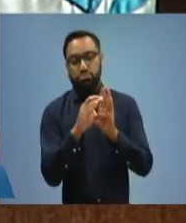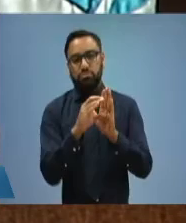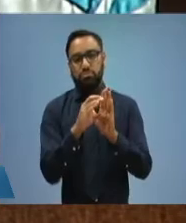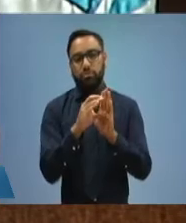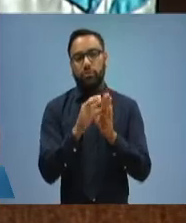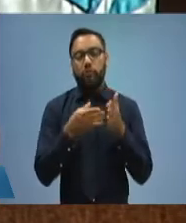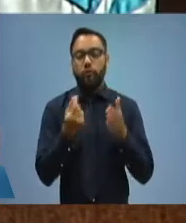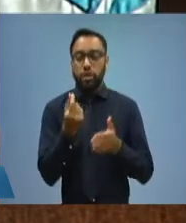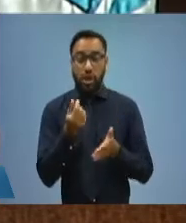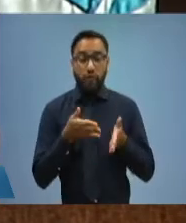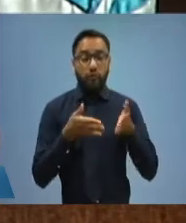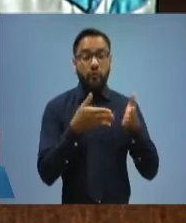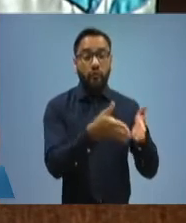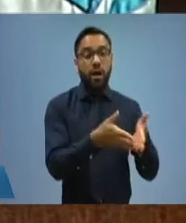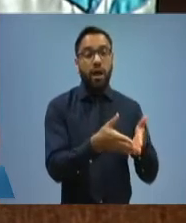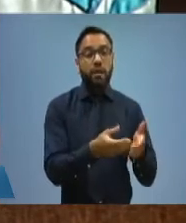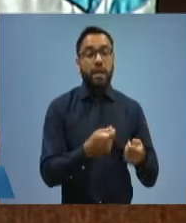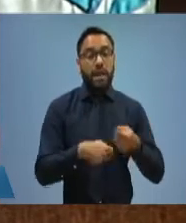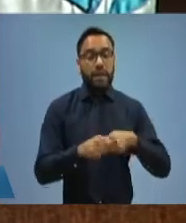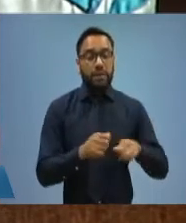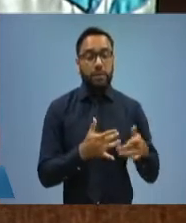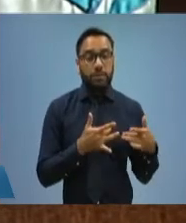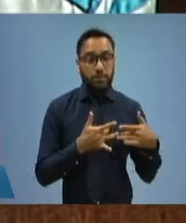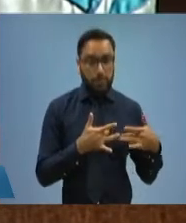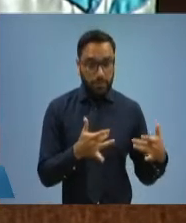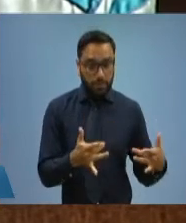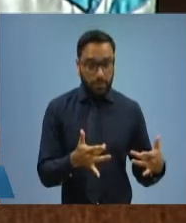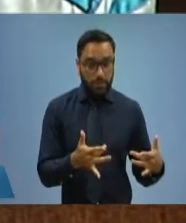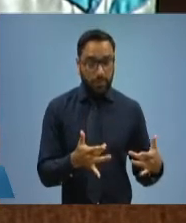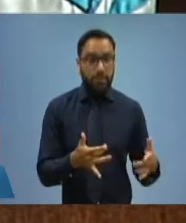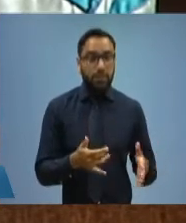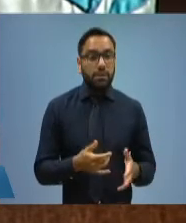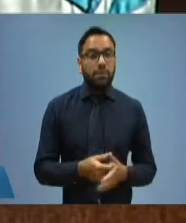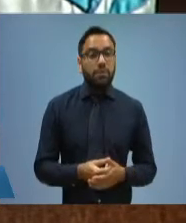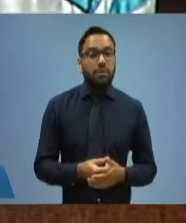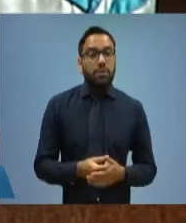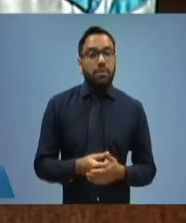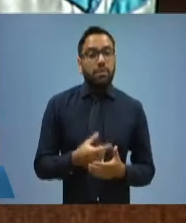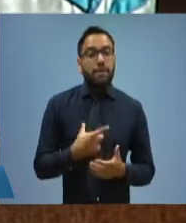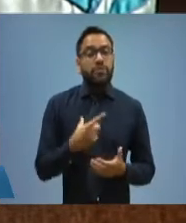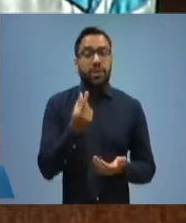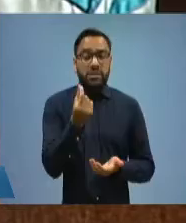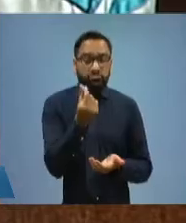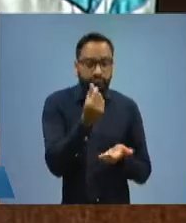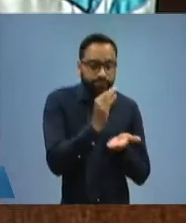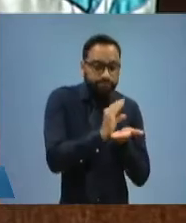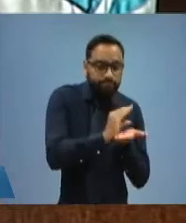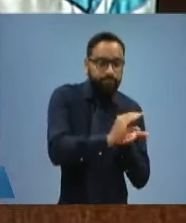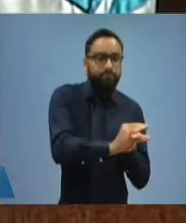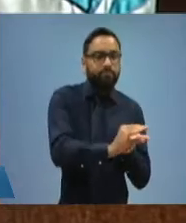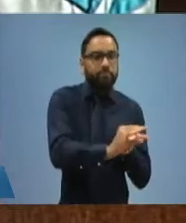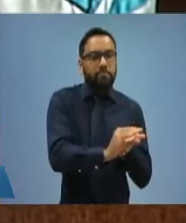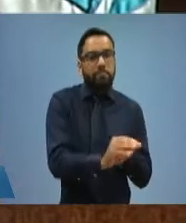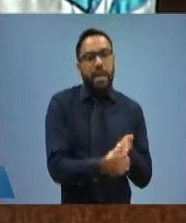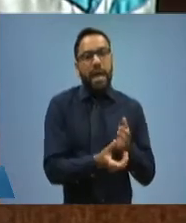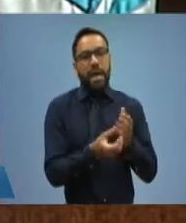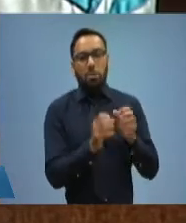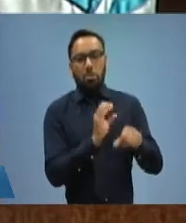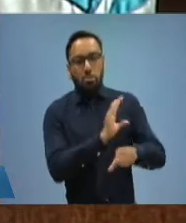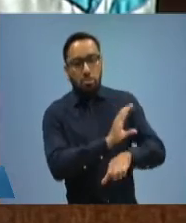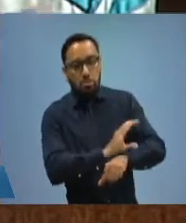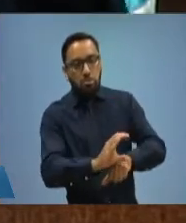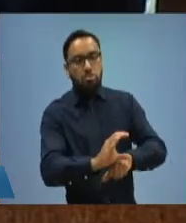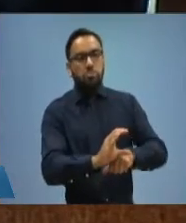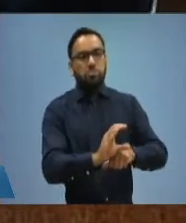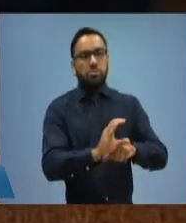de economia solidária, para que se colocasse uma parcela pequena de recursos. Para quê? Para fomento, para capacitação dos